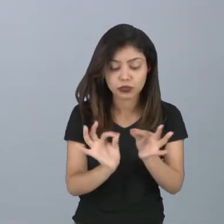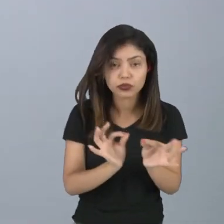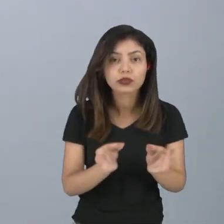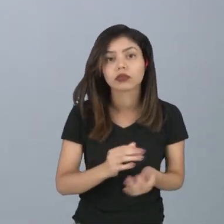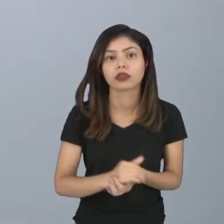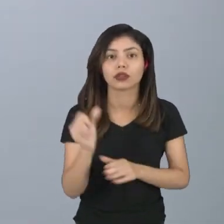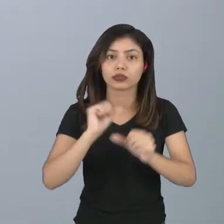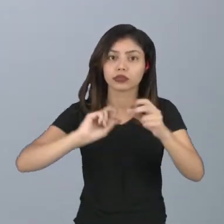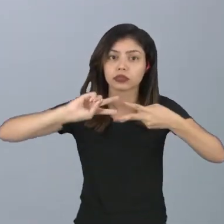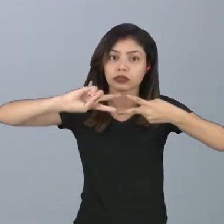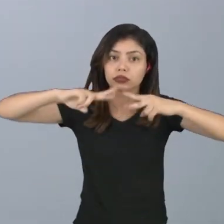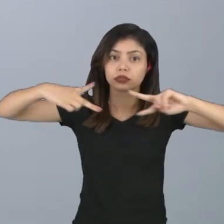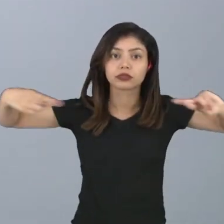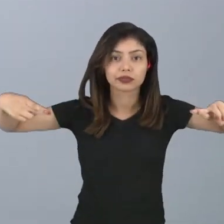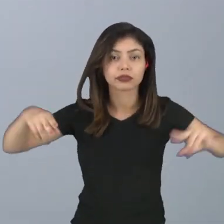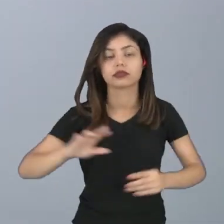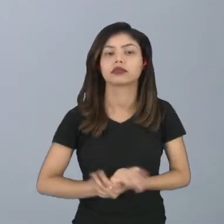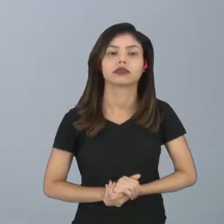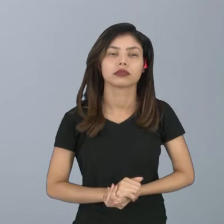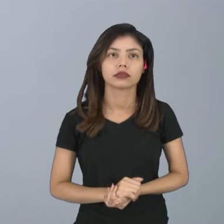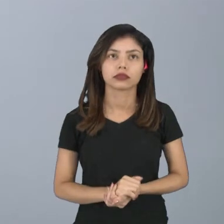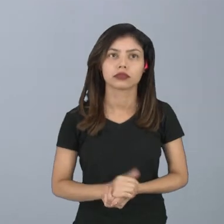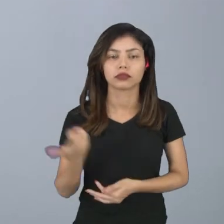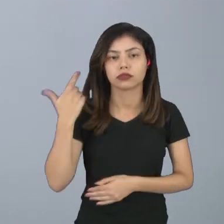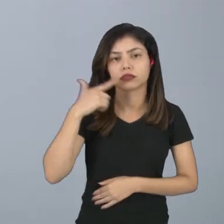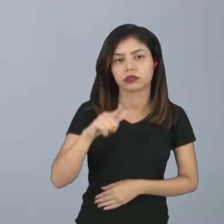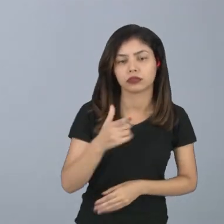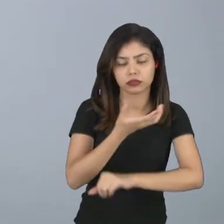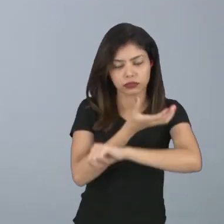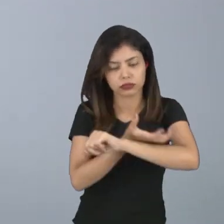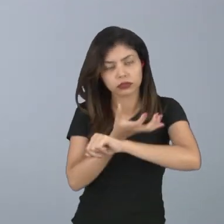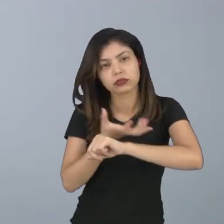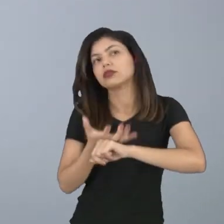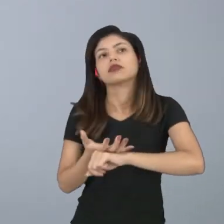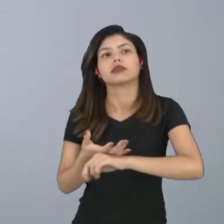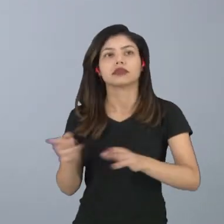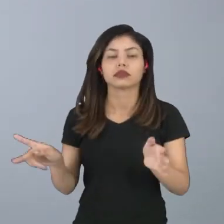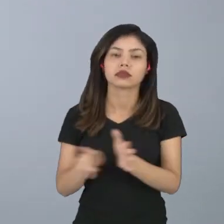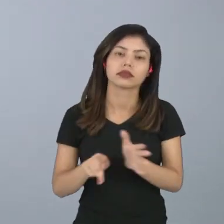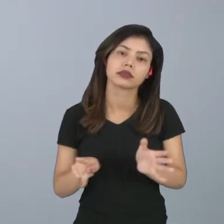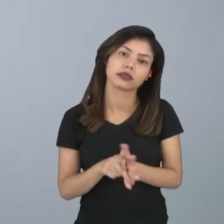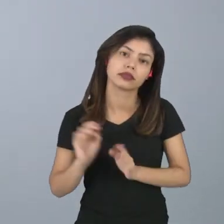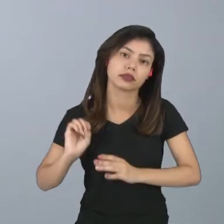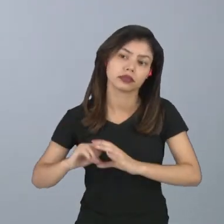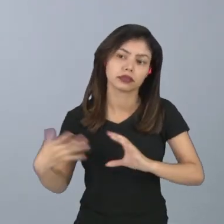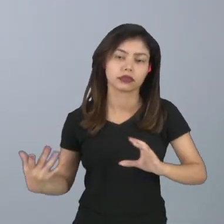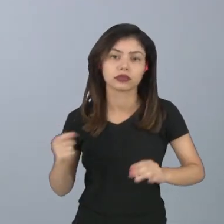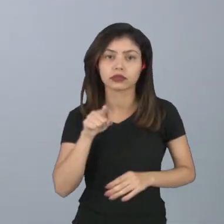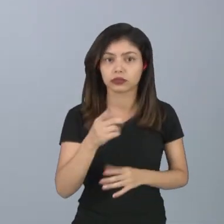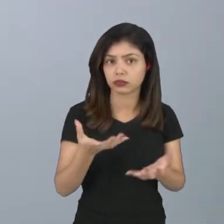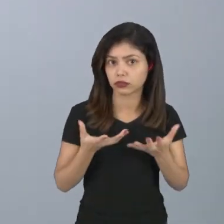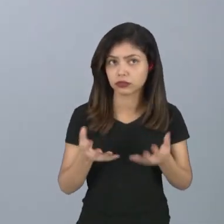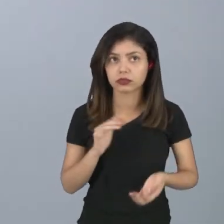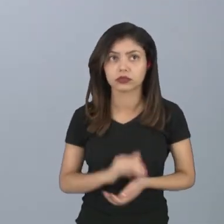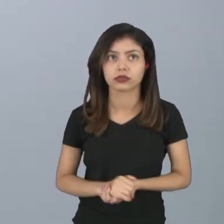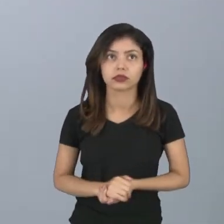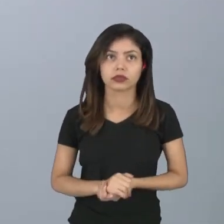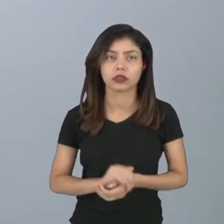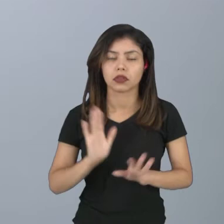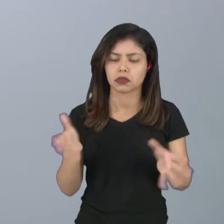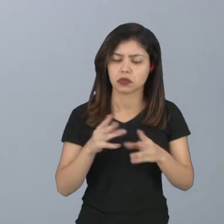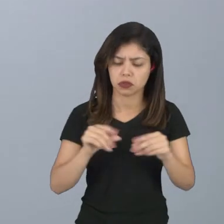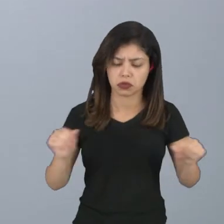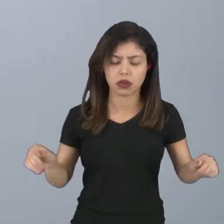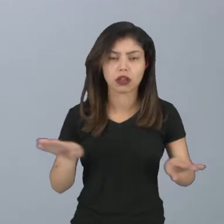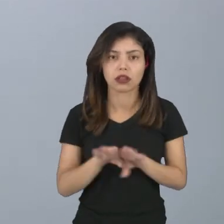dessa semente, dessa planta que você quer trazer, e aí você consegue plantar aqui, justamente trazendo as características que você quer. Por exemplo, o tipo de solo